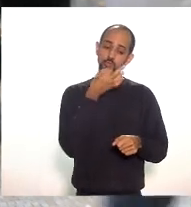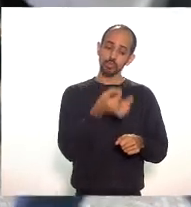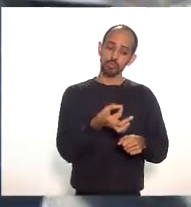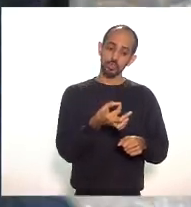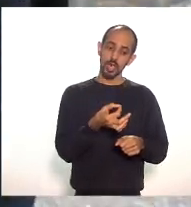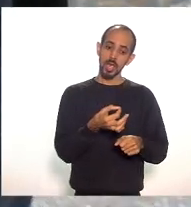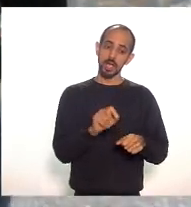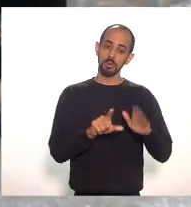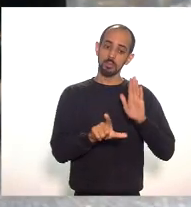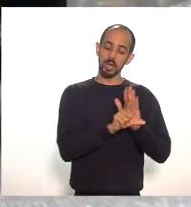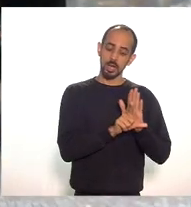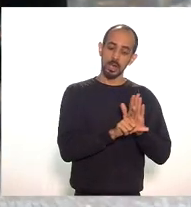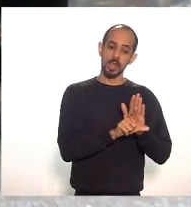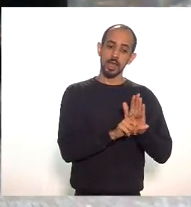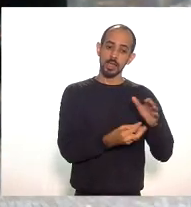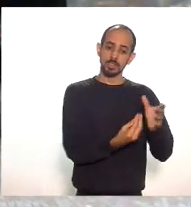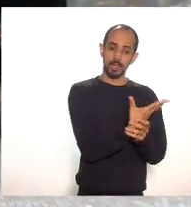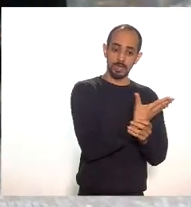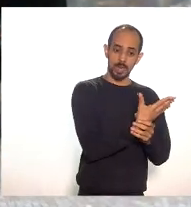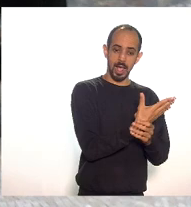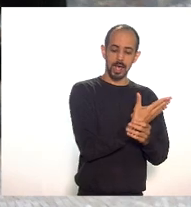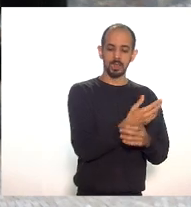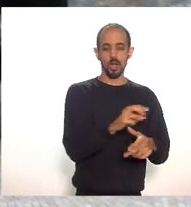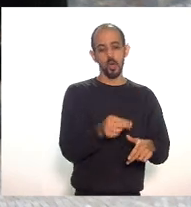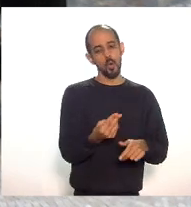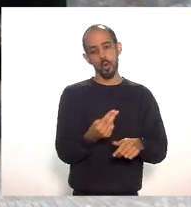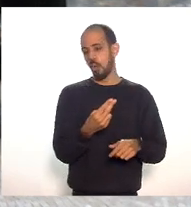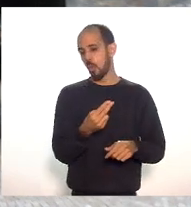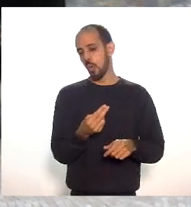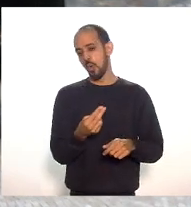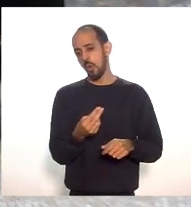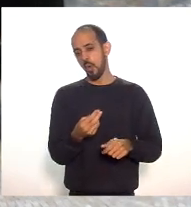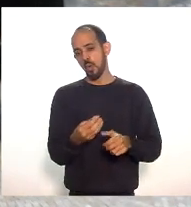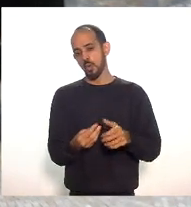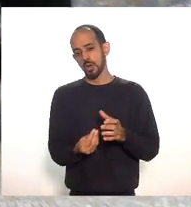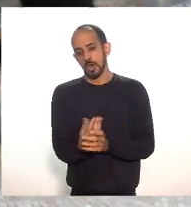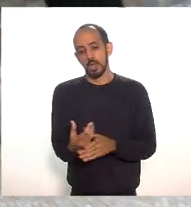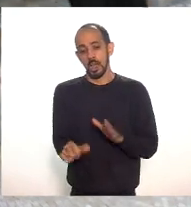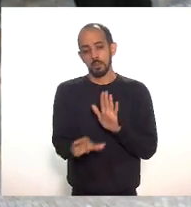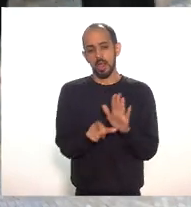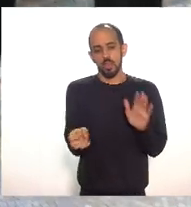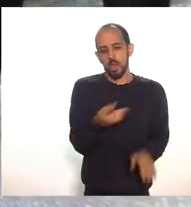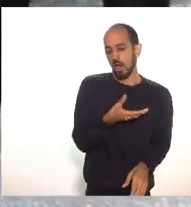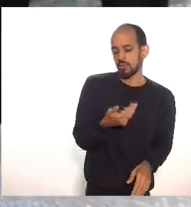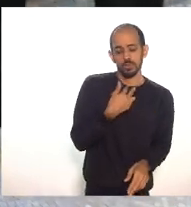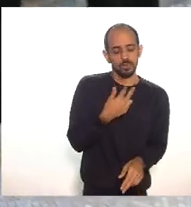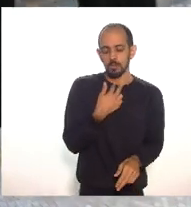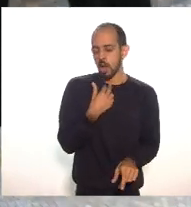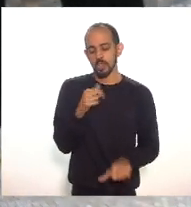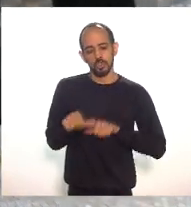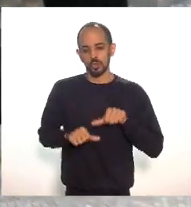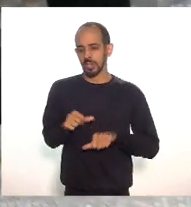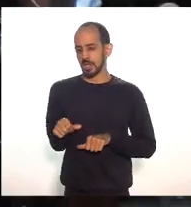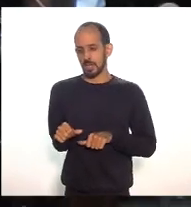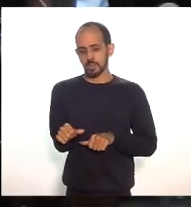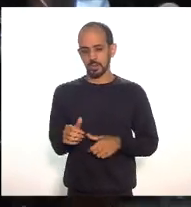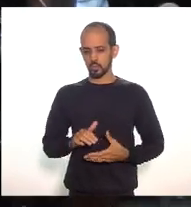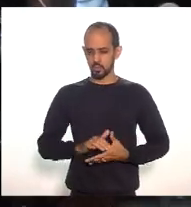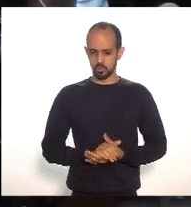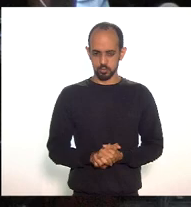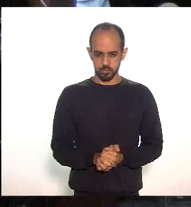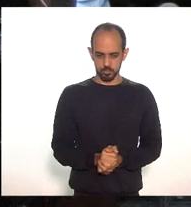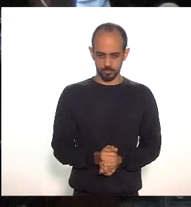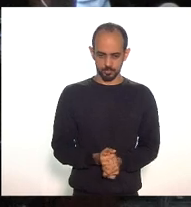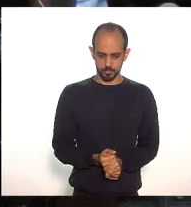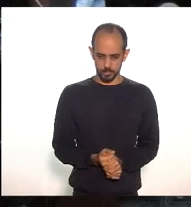ou precisa ser uma lei específico não uma lei Que altere a lei do feto então não mas é usado